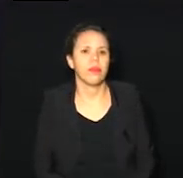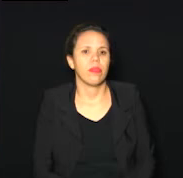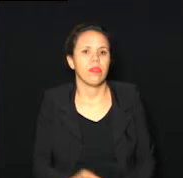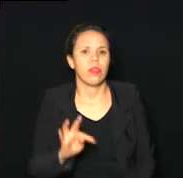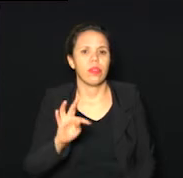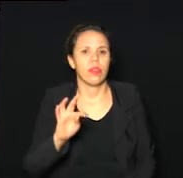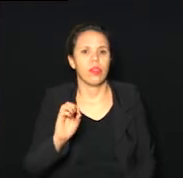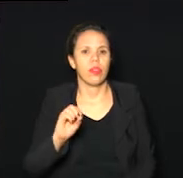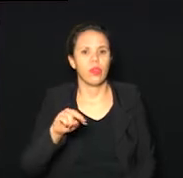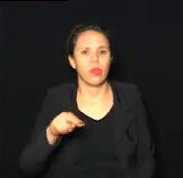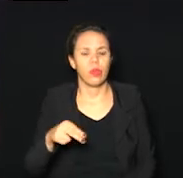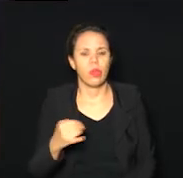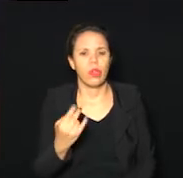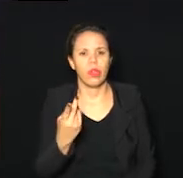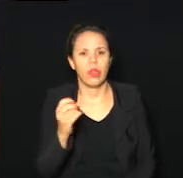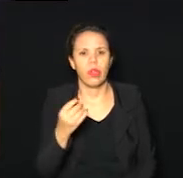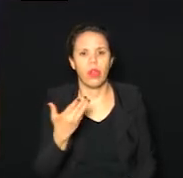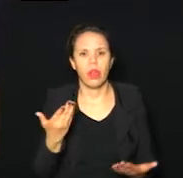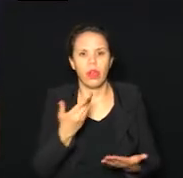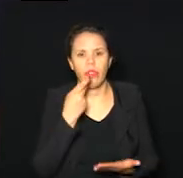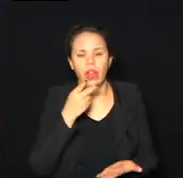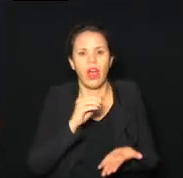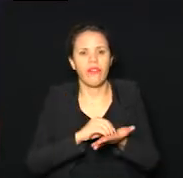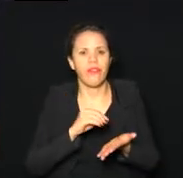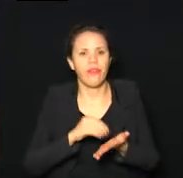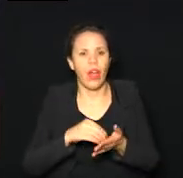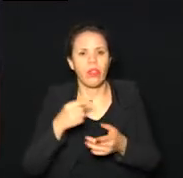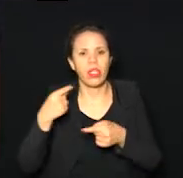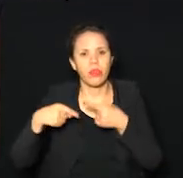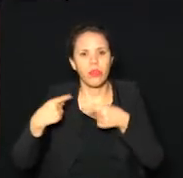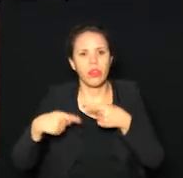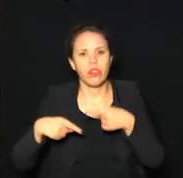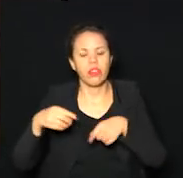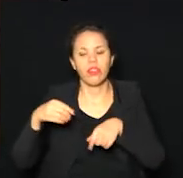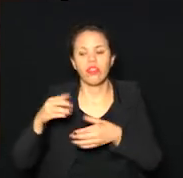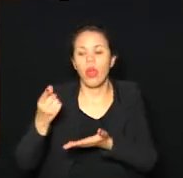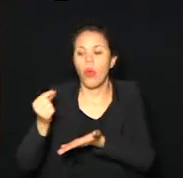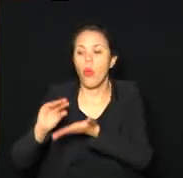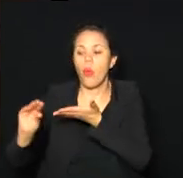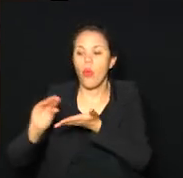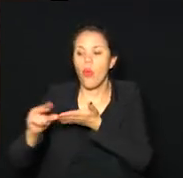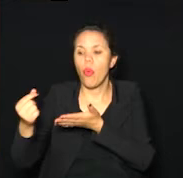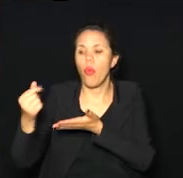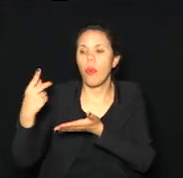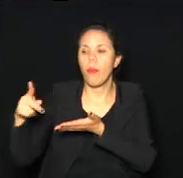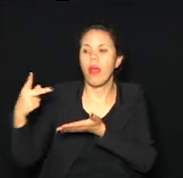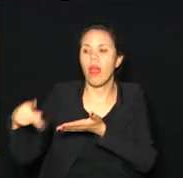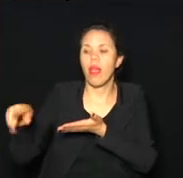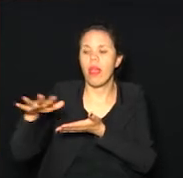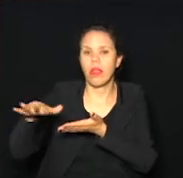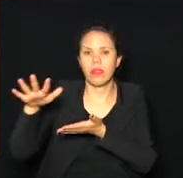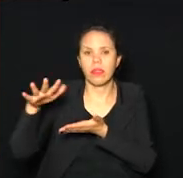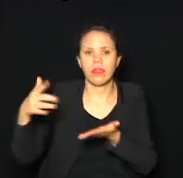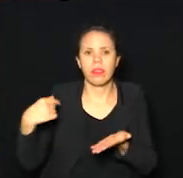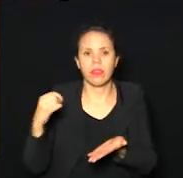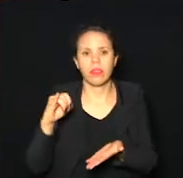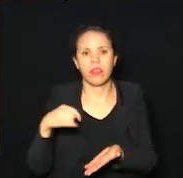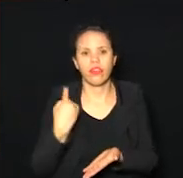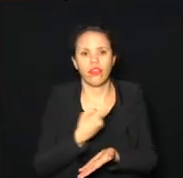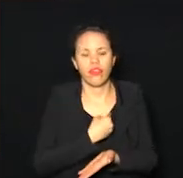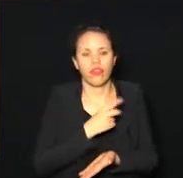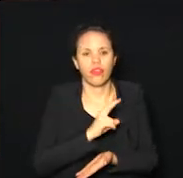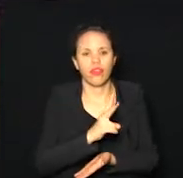A necropolítica hoje tá dando dinheiro para eles. O capital é que está mandando. Se a gente